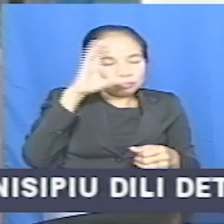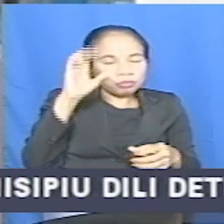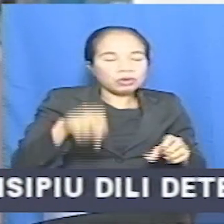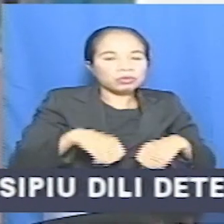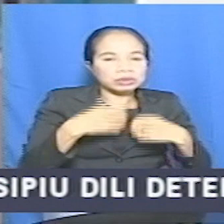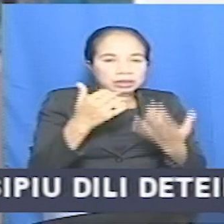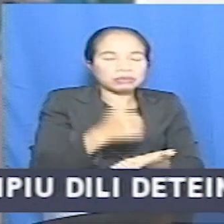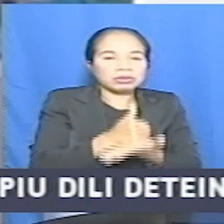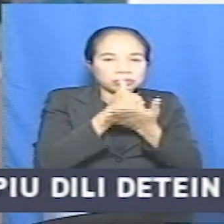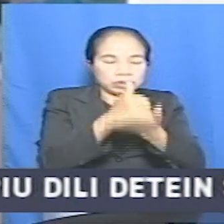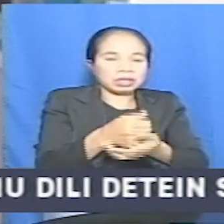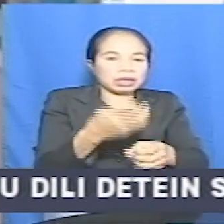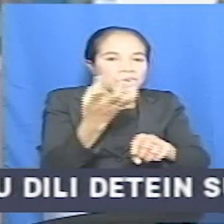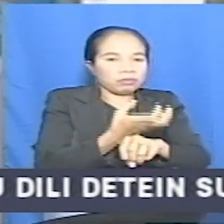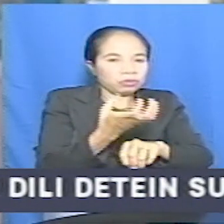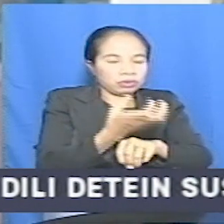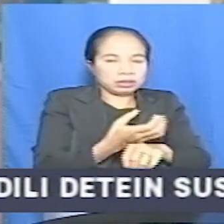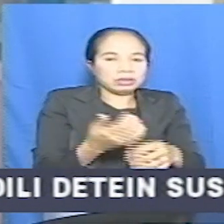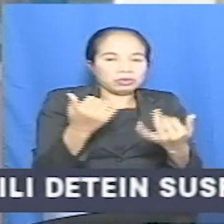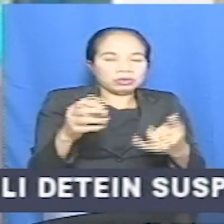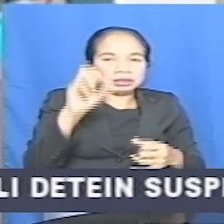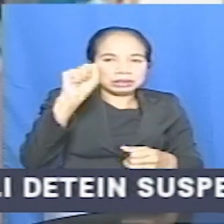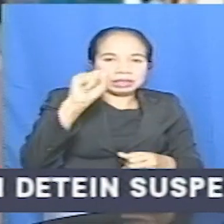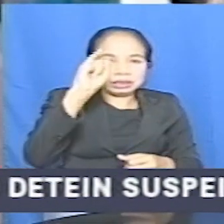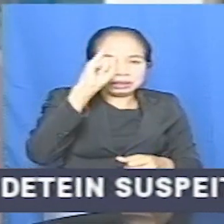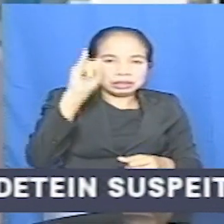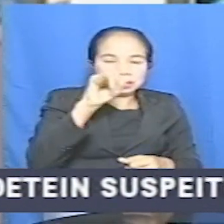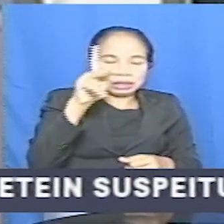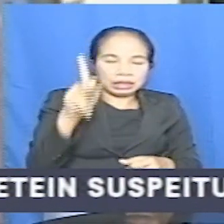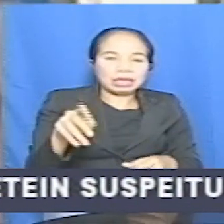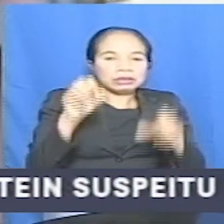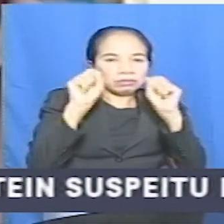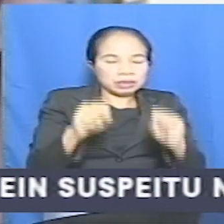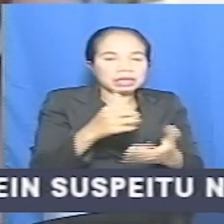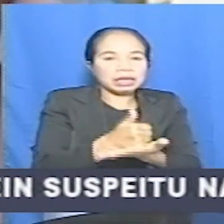bela apoyuta ambulansi, kariko sitsa. Uhin salah situasaun mas indikauna atu bela apoyutan